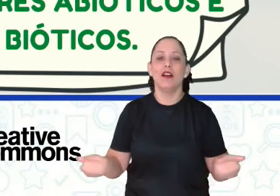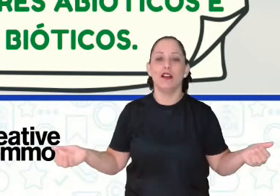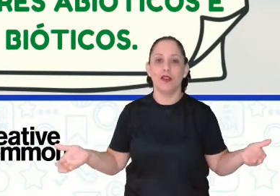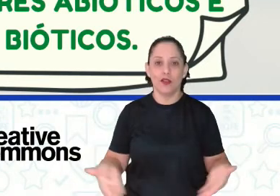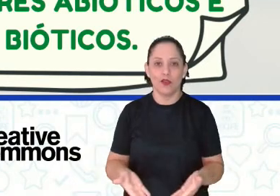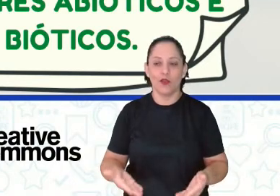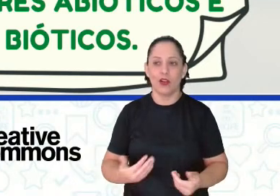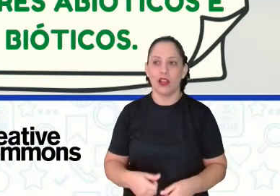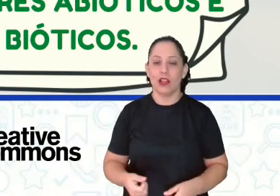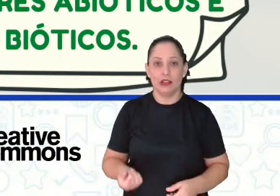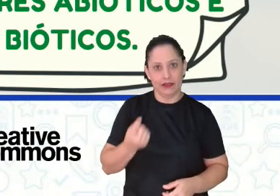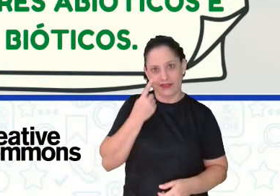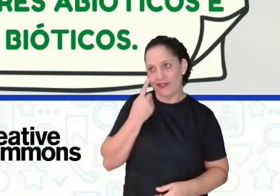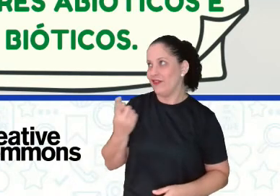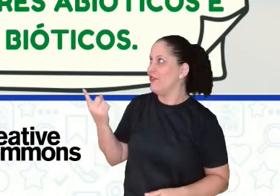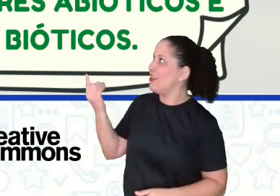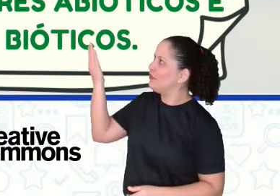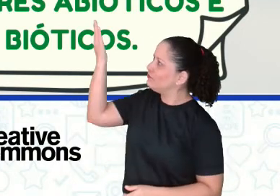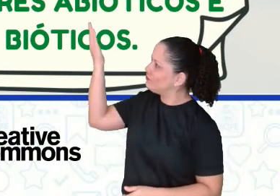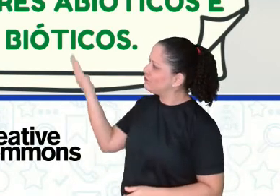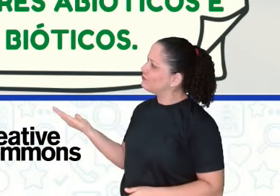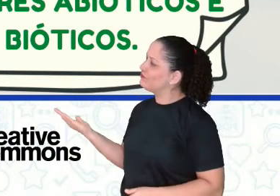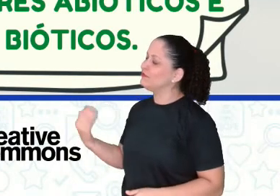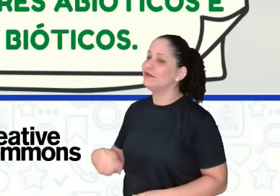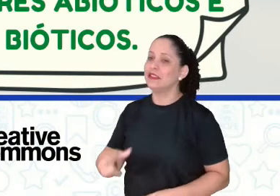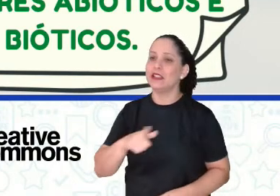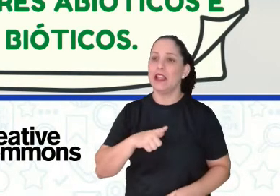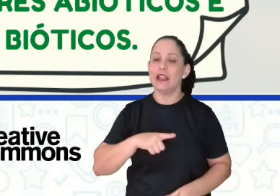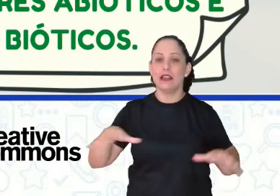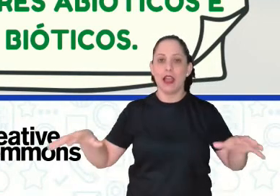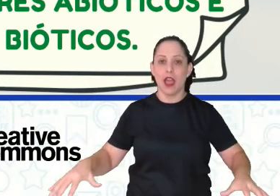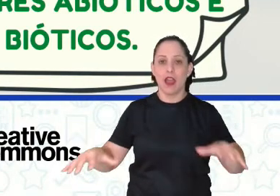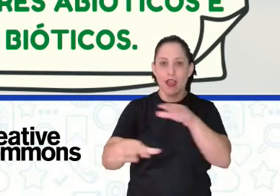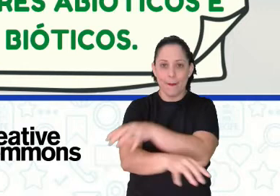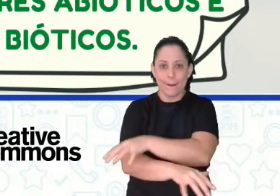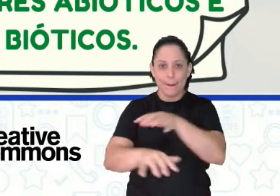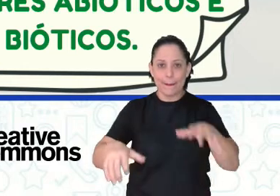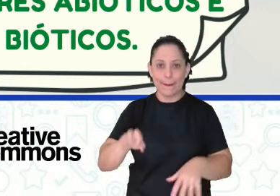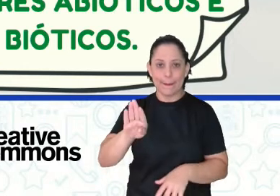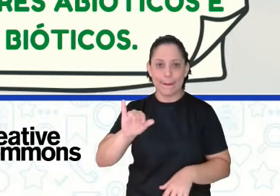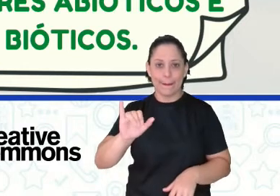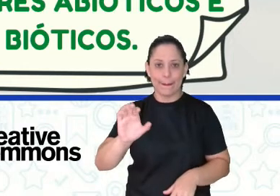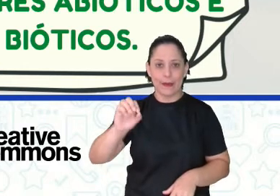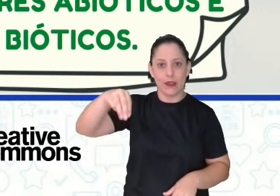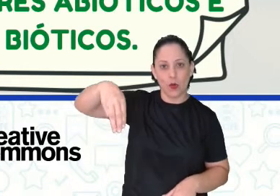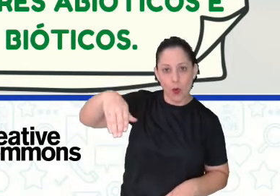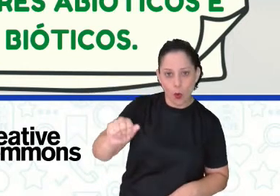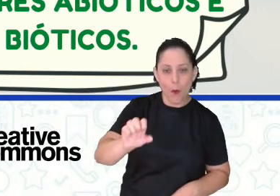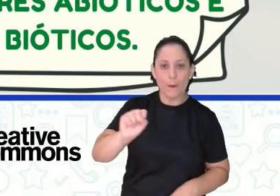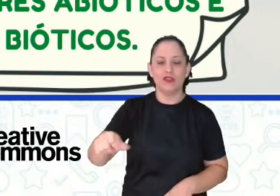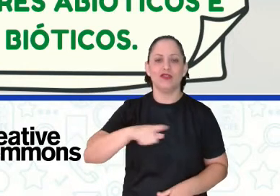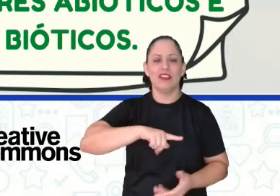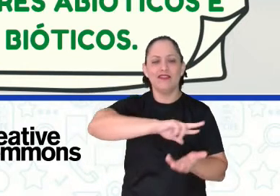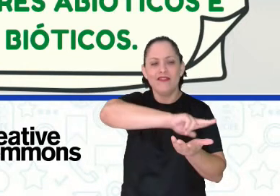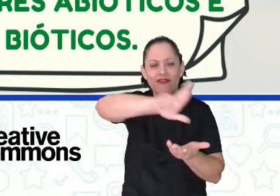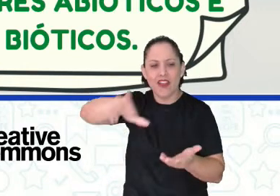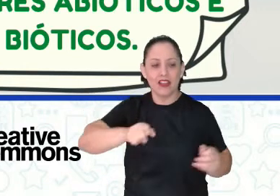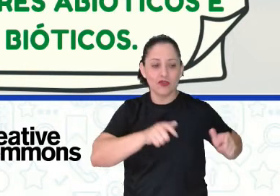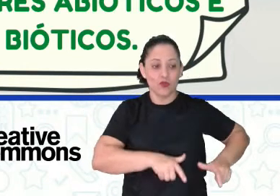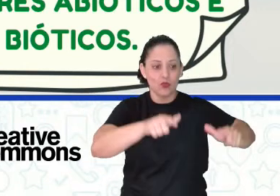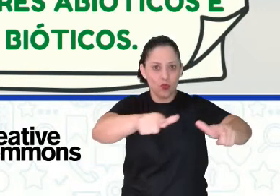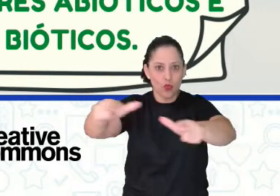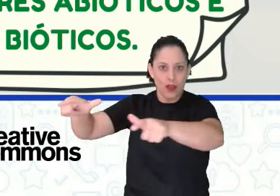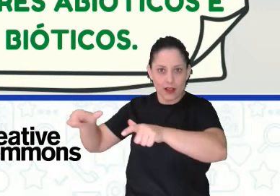No Revendo, eu estou mostrando aqui a vocês que biomas são regiões que compreendem grandes ecossistemas constituídos por